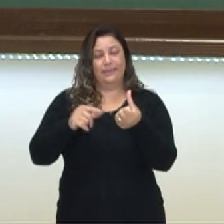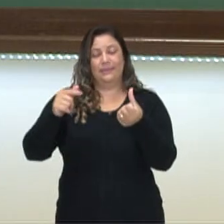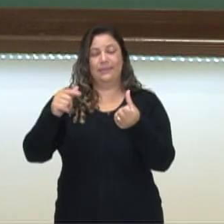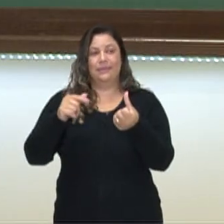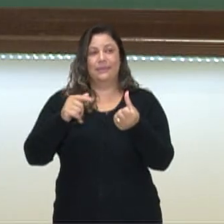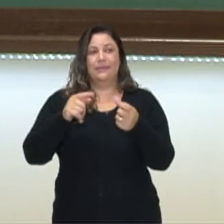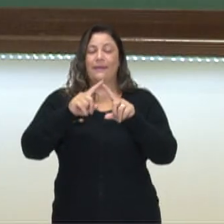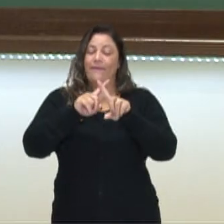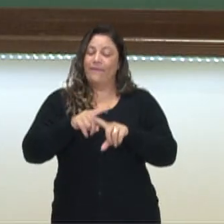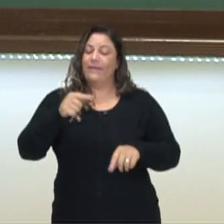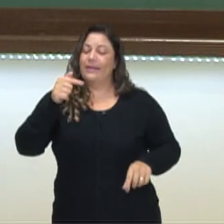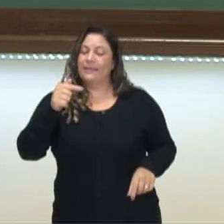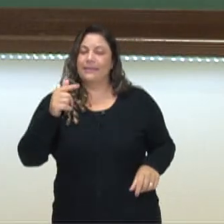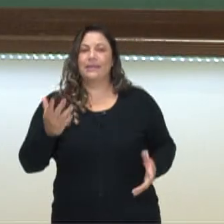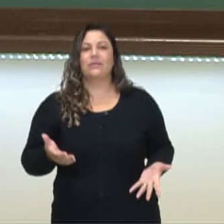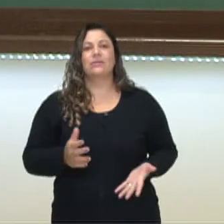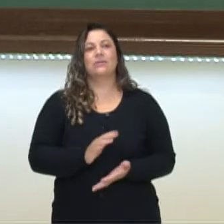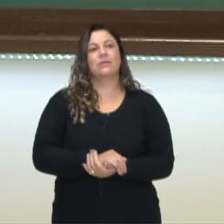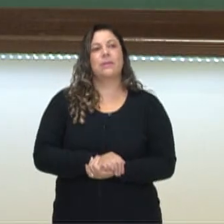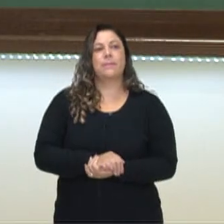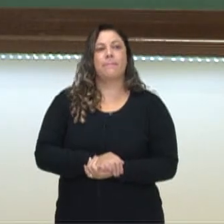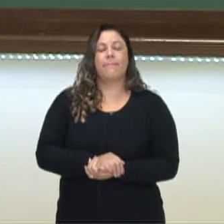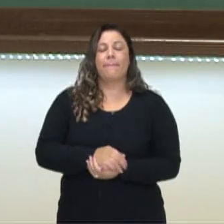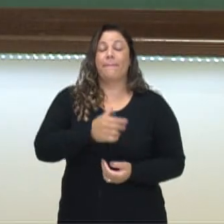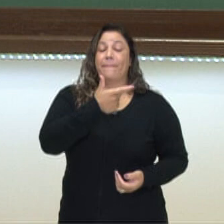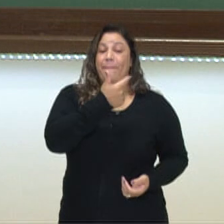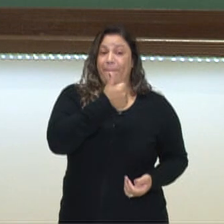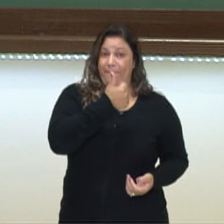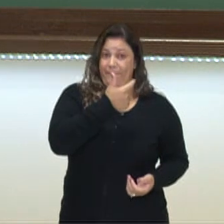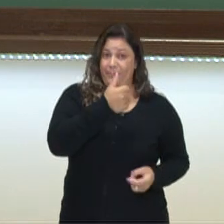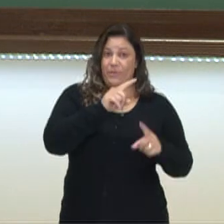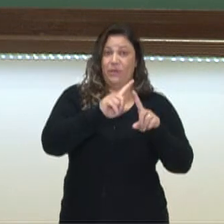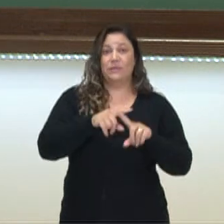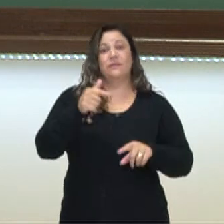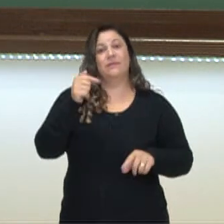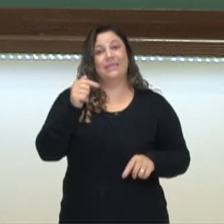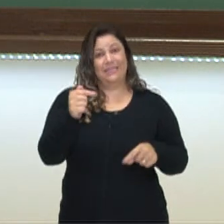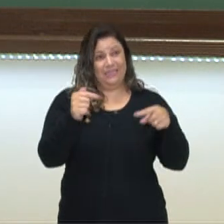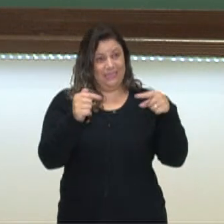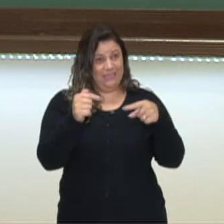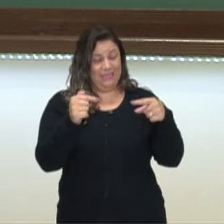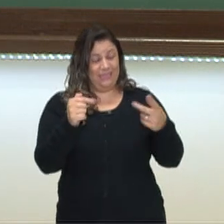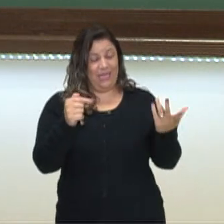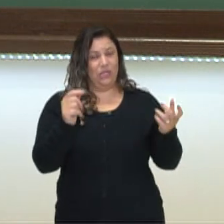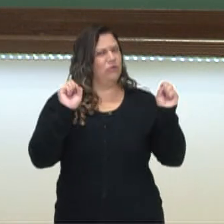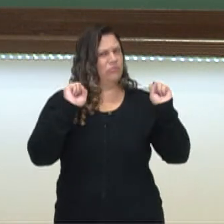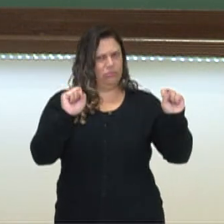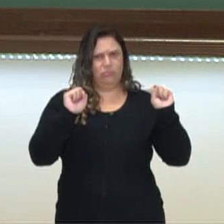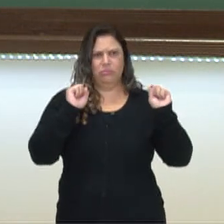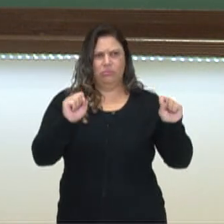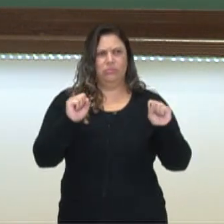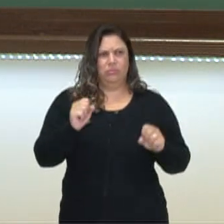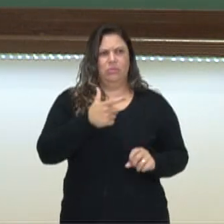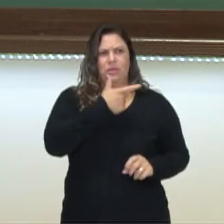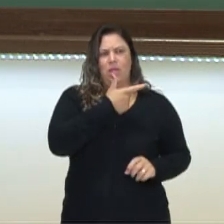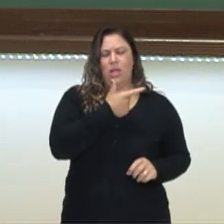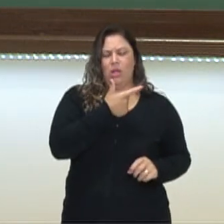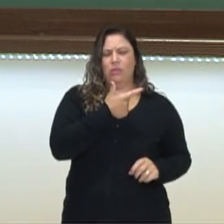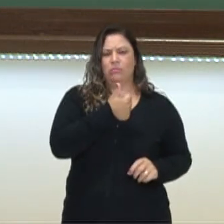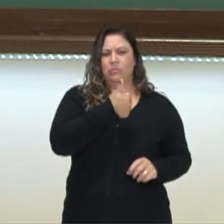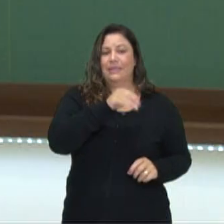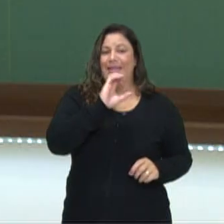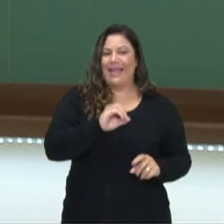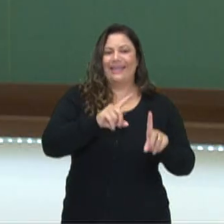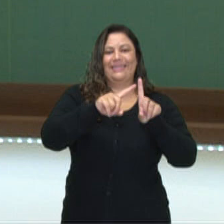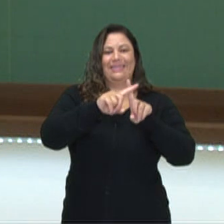propriedade associativa, eu posso pensar que o 2 vezes 6, 12 vezes 7, pode ser o 12 vezes 7, eu posso pensar no 10